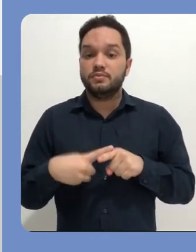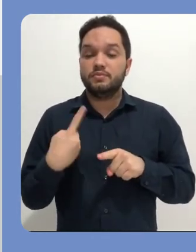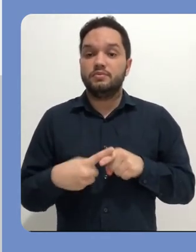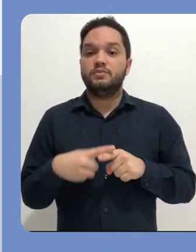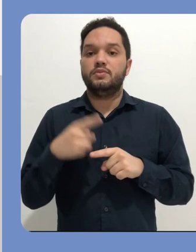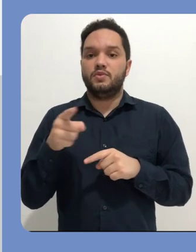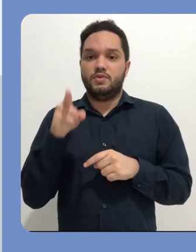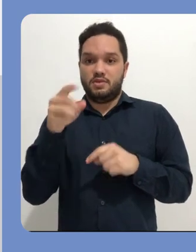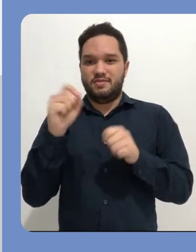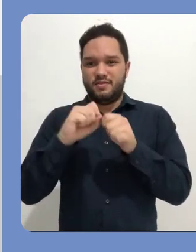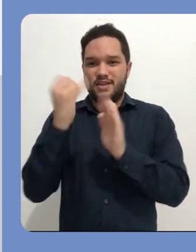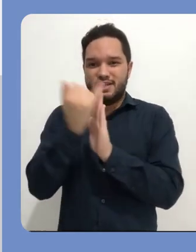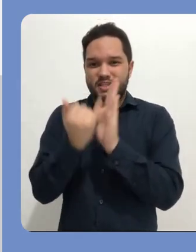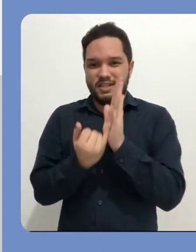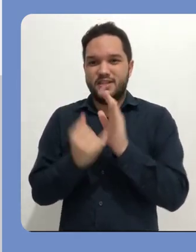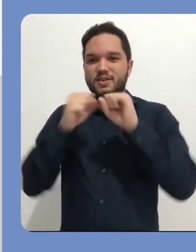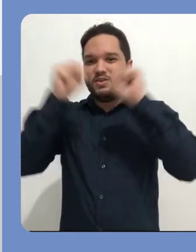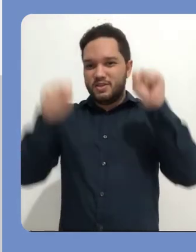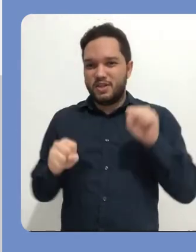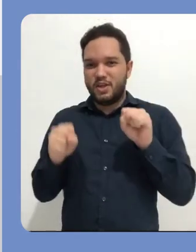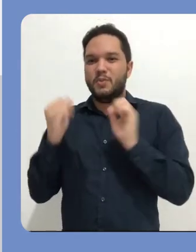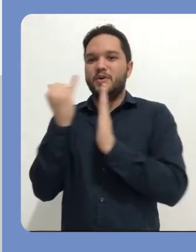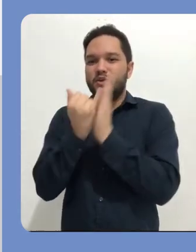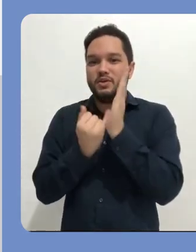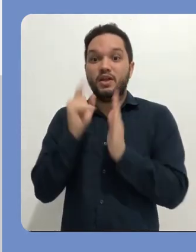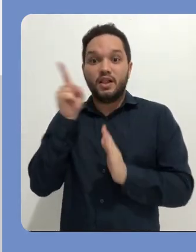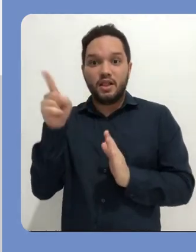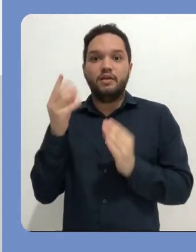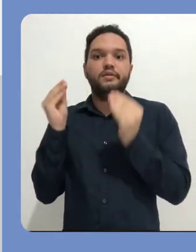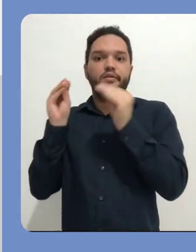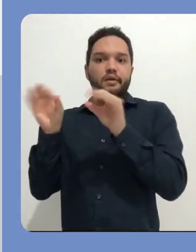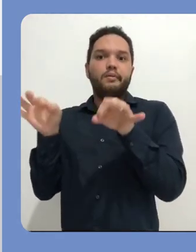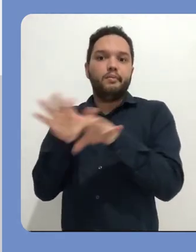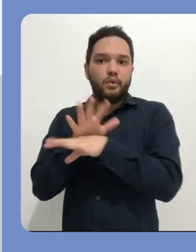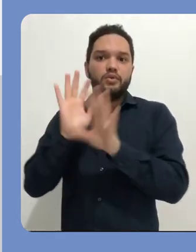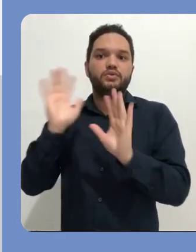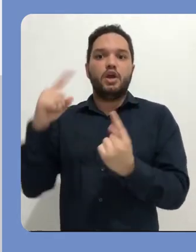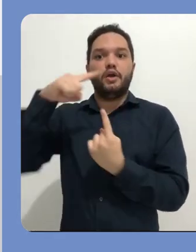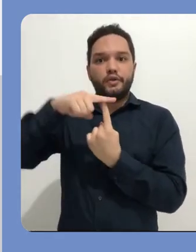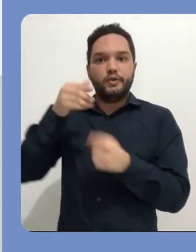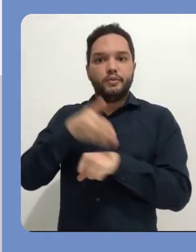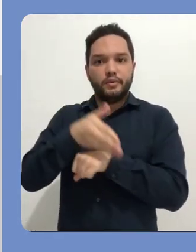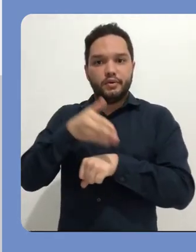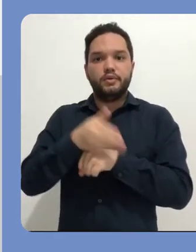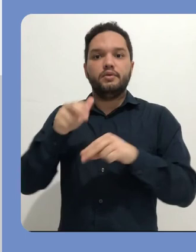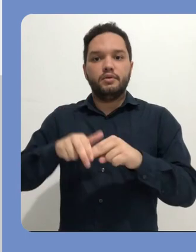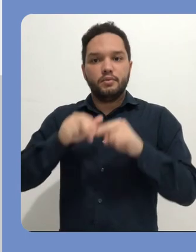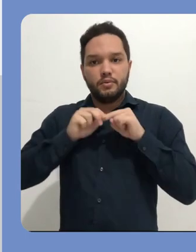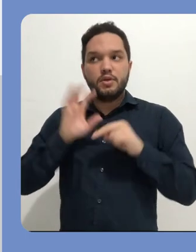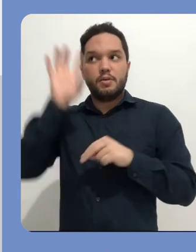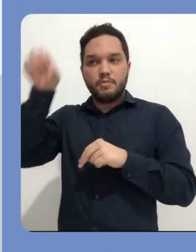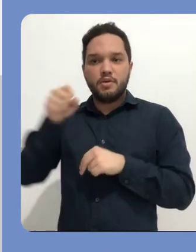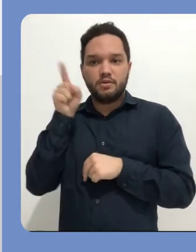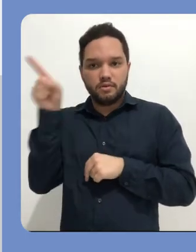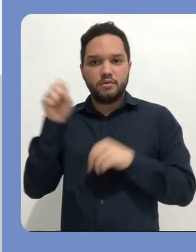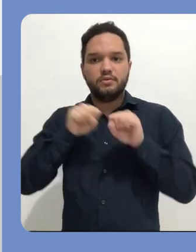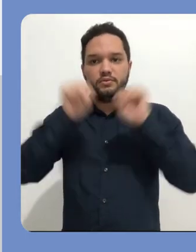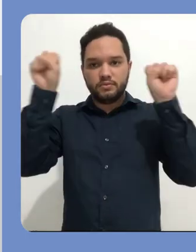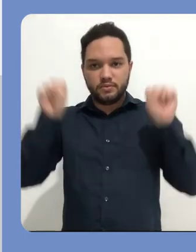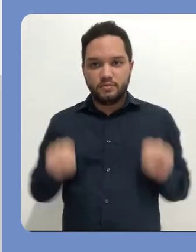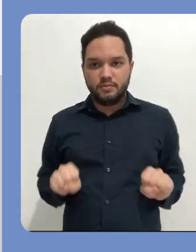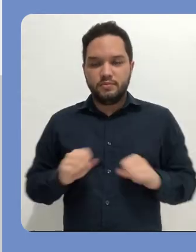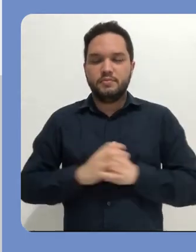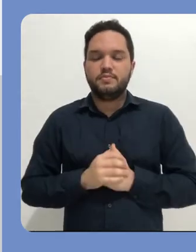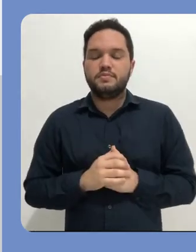Isso porque, quando você faz a inscrição por meio do sistema de inscrição, lá você já definiu o tipo de participação. Então, ele vai resgatar